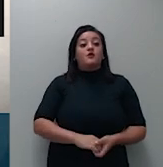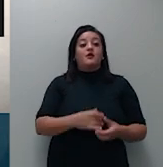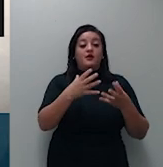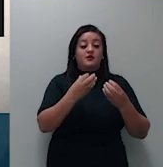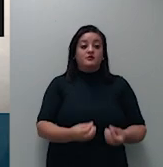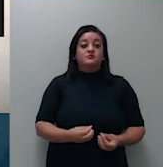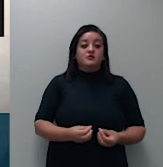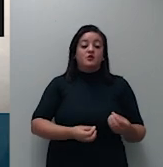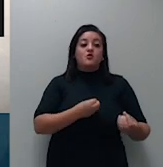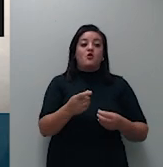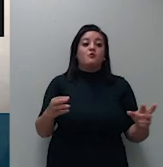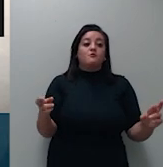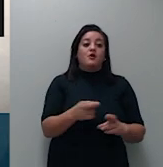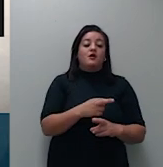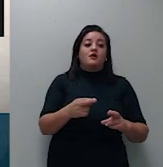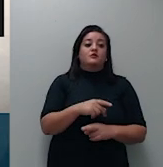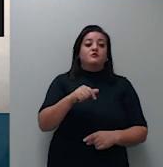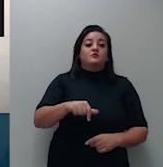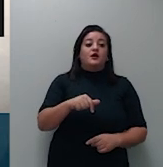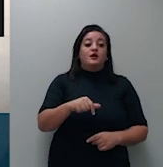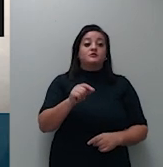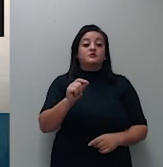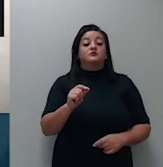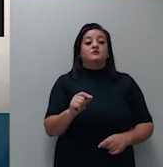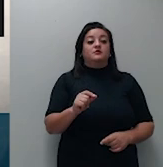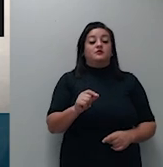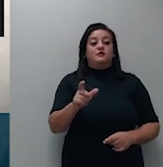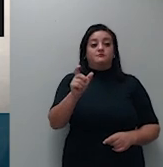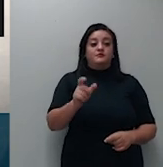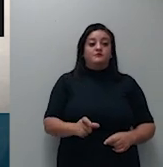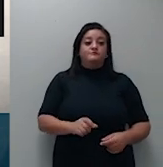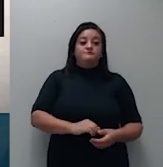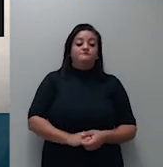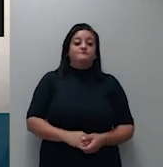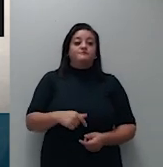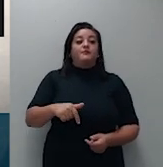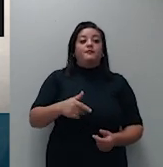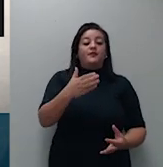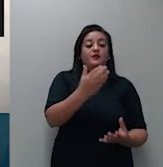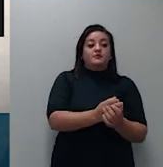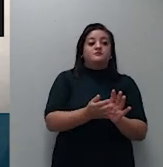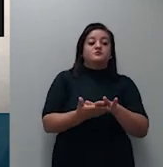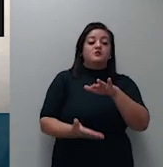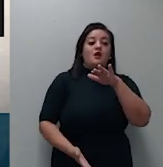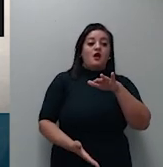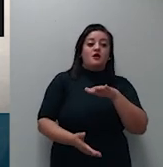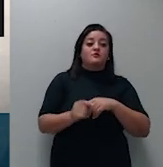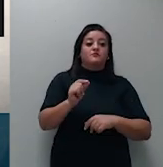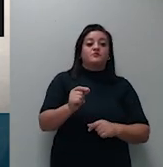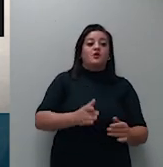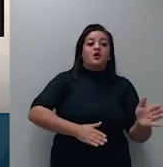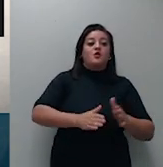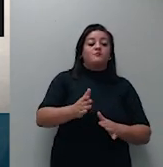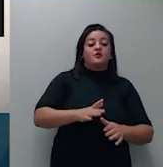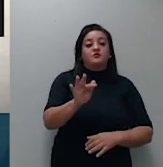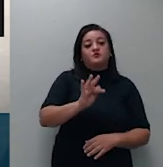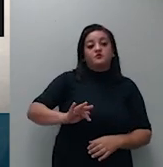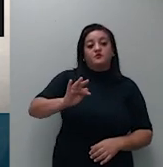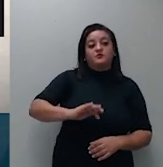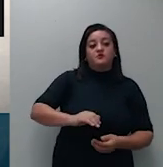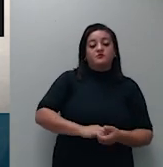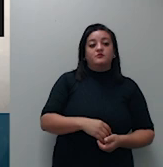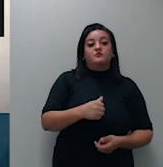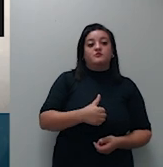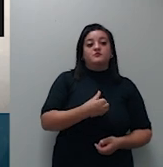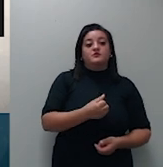o que foi considerado como relação com essa que é a recorrida nos presentes autos foi o período de